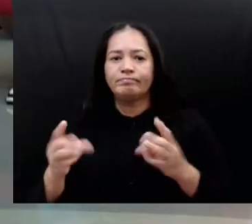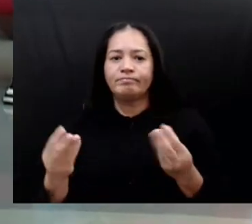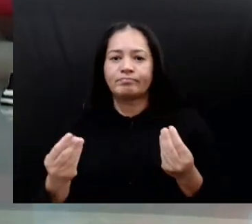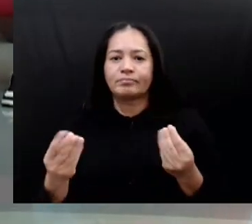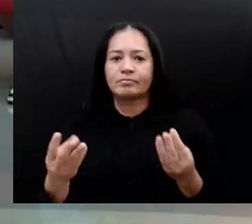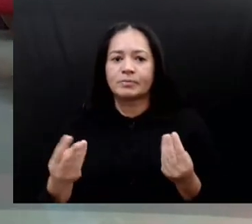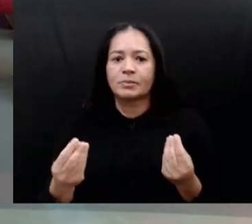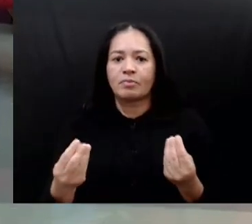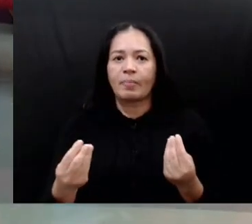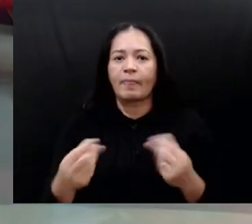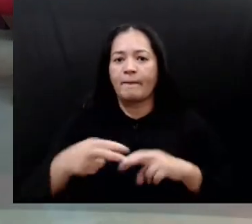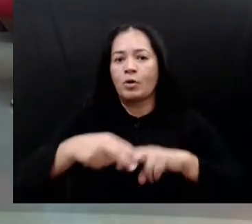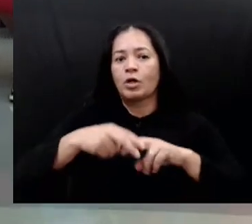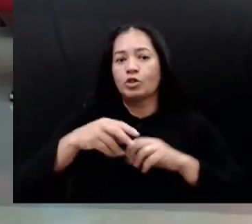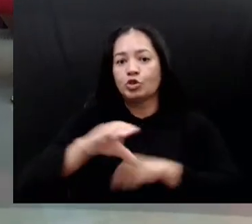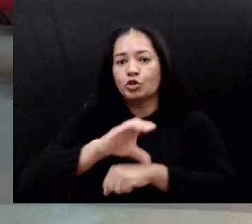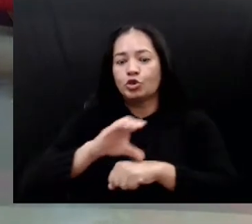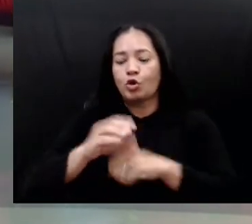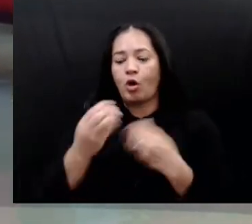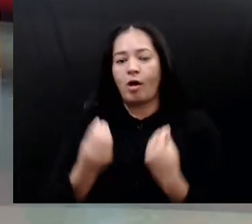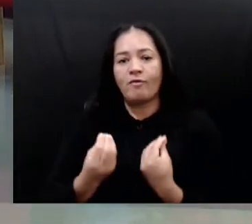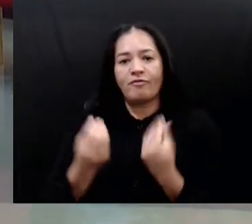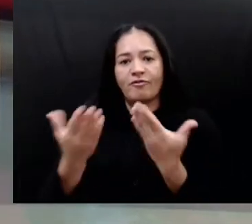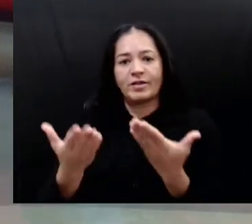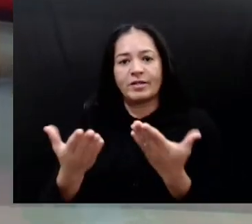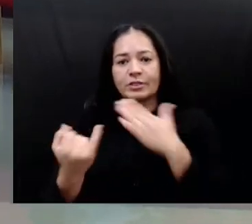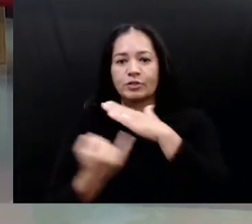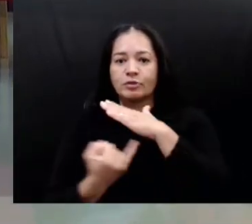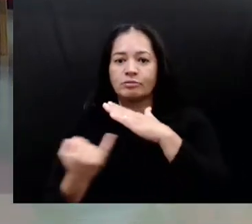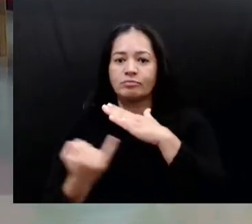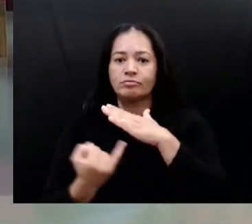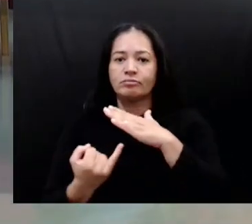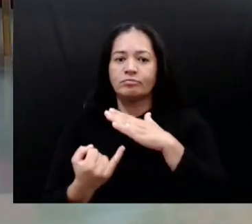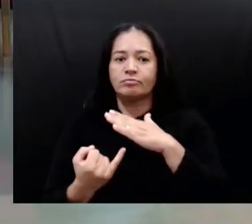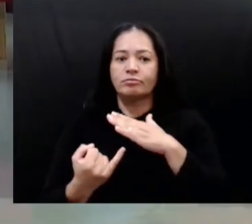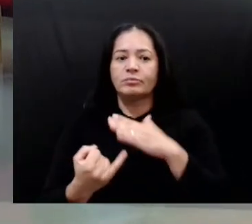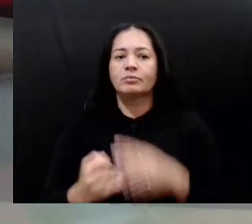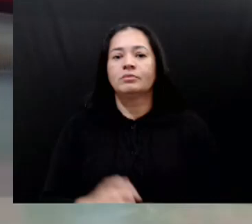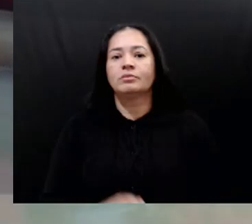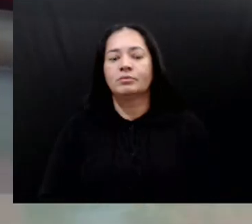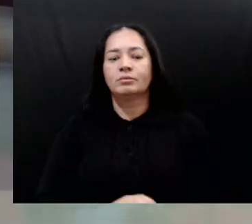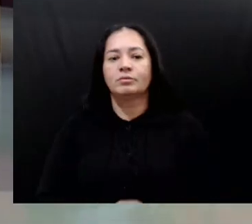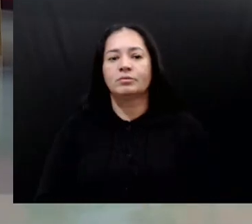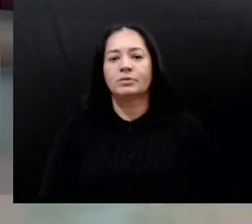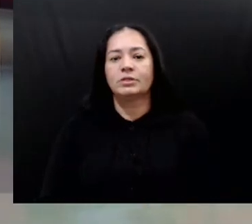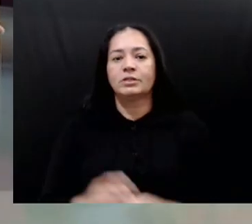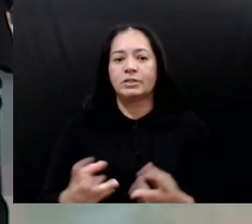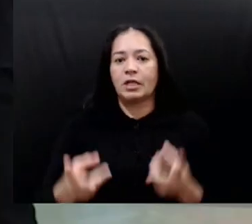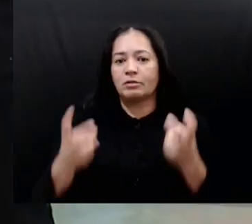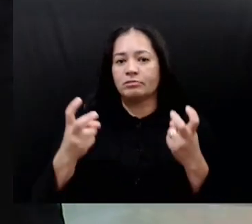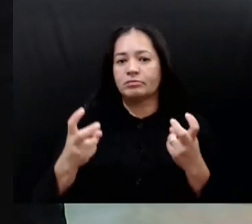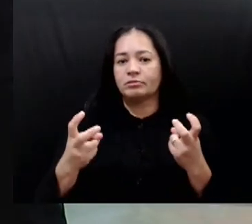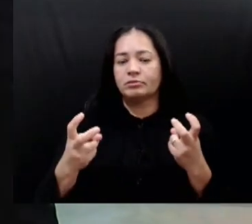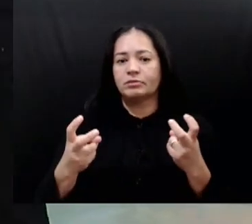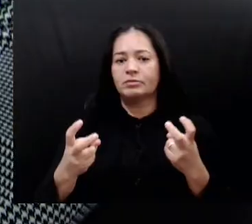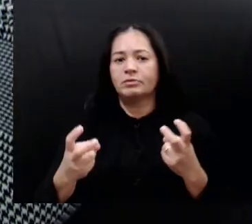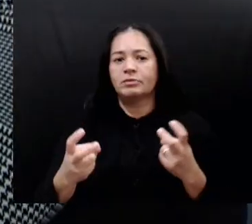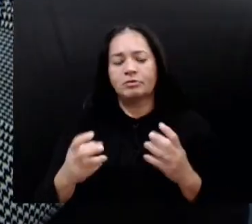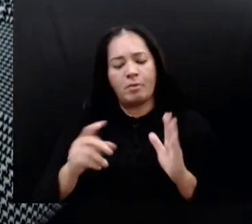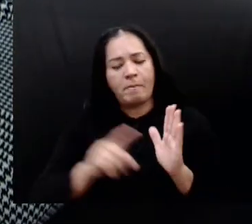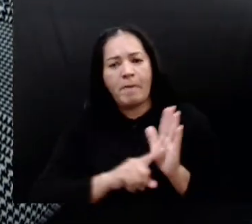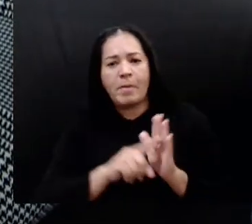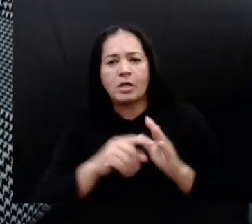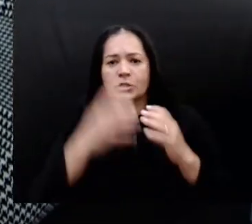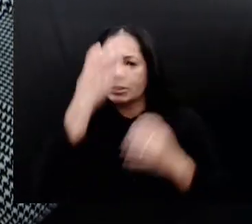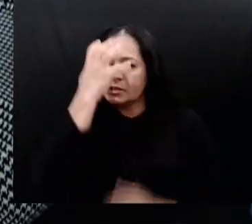curso que seja ofertado por uma instituição de ensino que seja reconhecida, uma instituição bem ranqueada e séria, né?